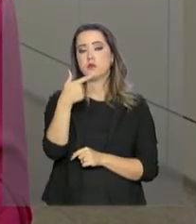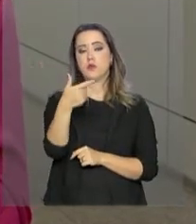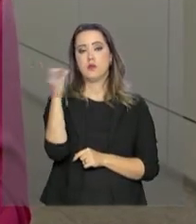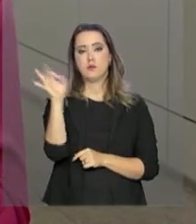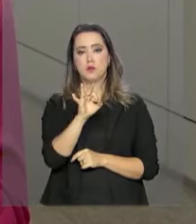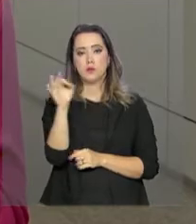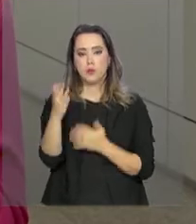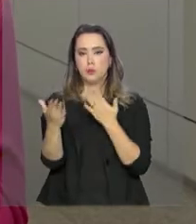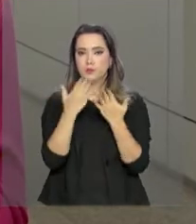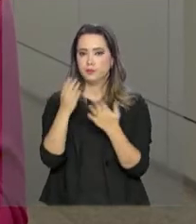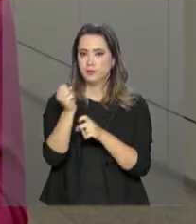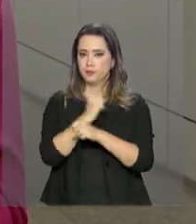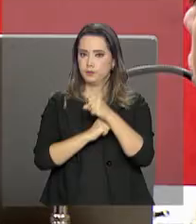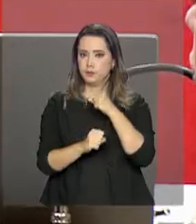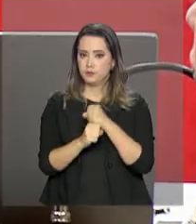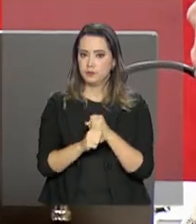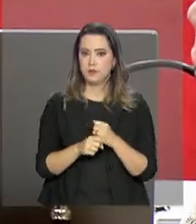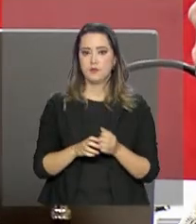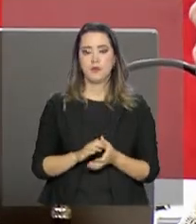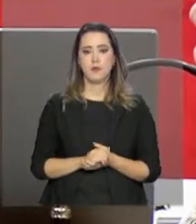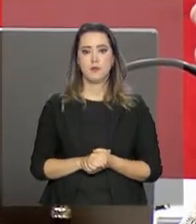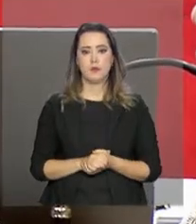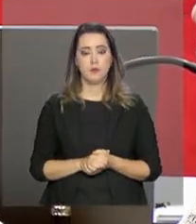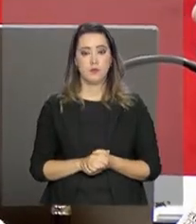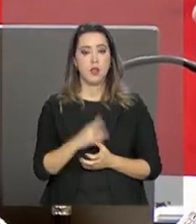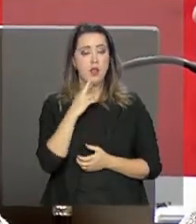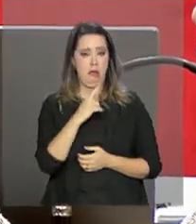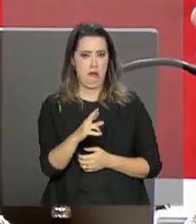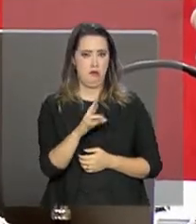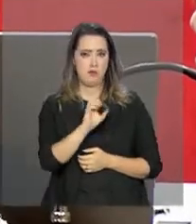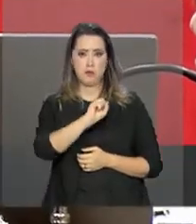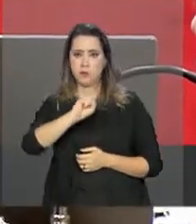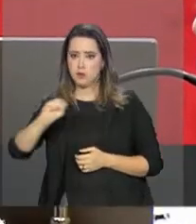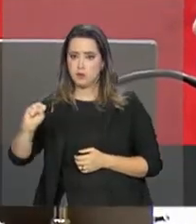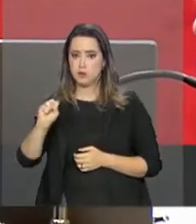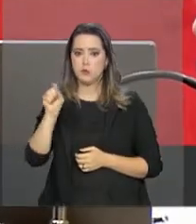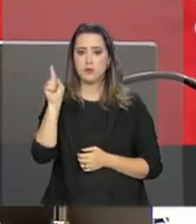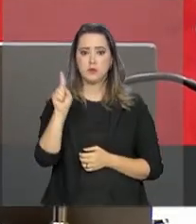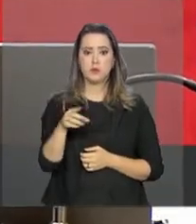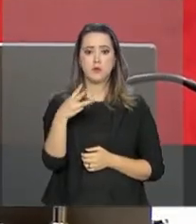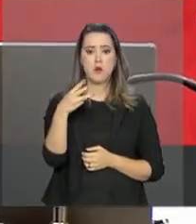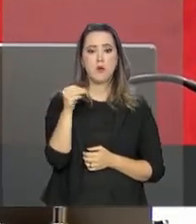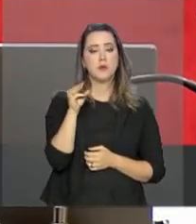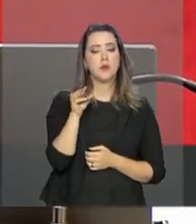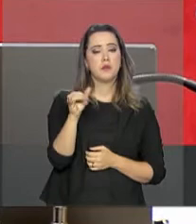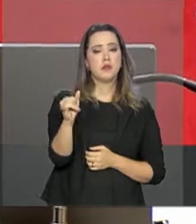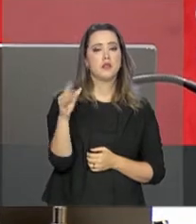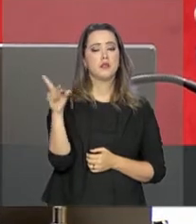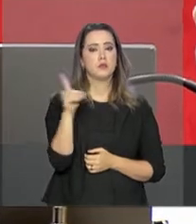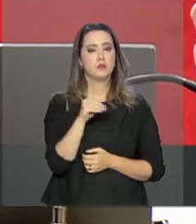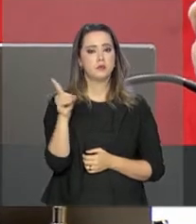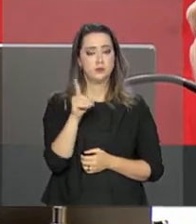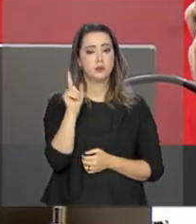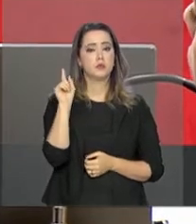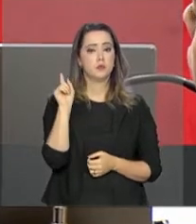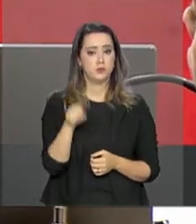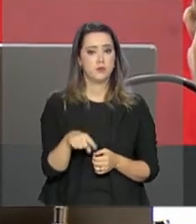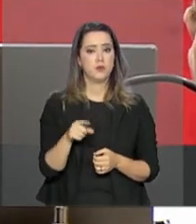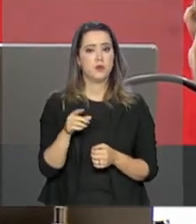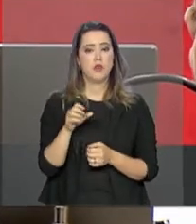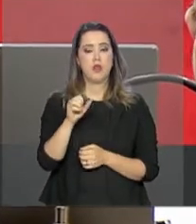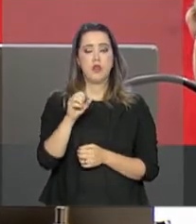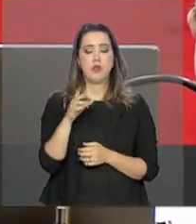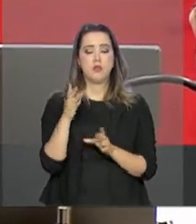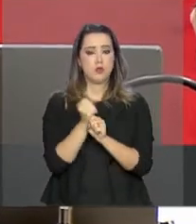17,2% na comparação com o ano passado. O resultado do semestre, 30 bilhões de dólares de